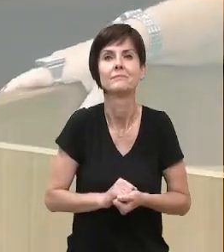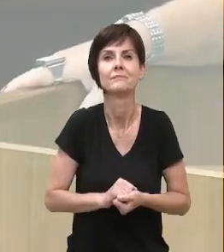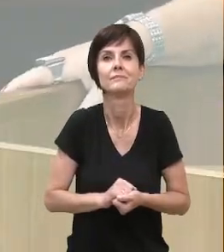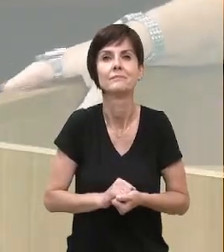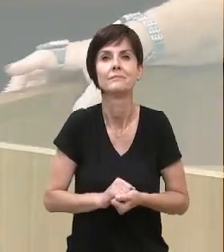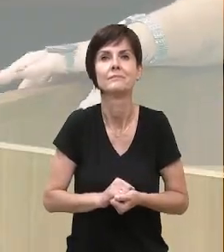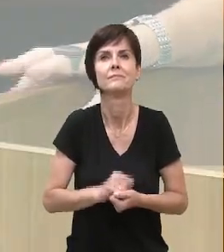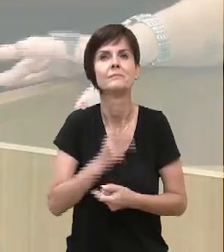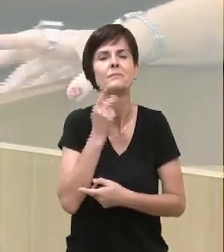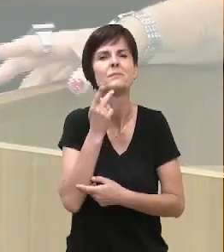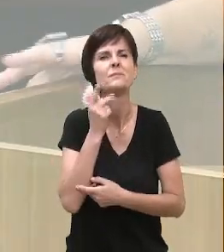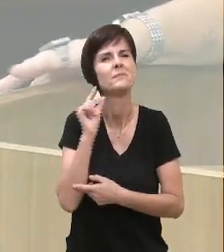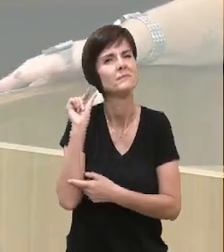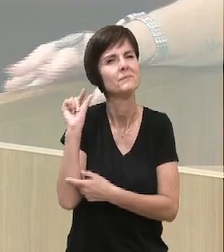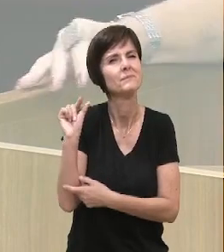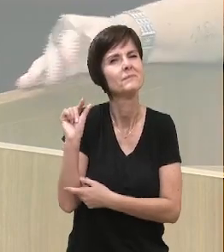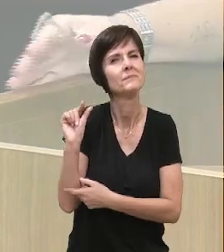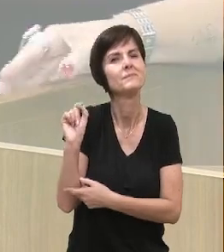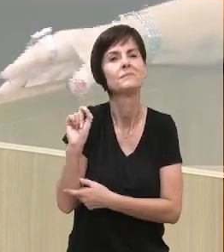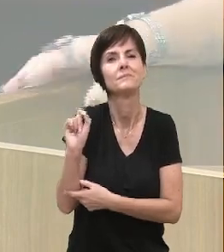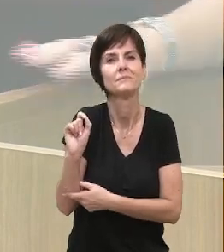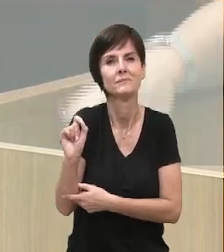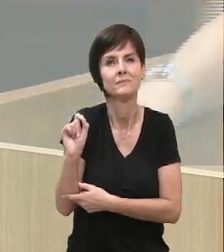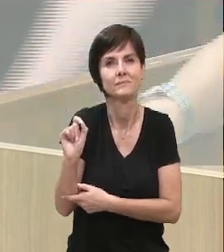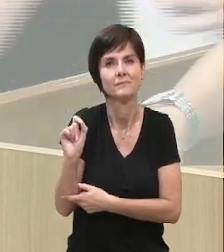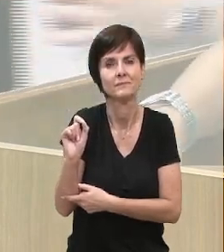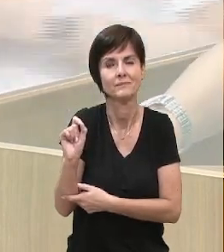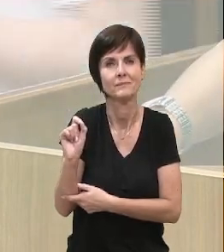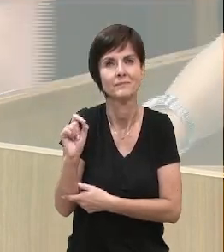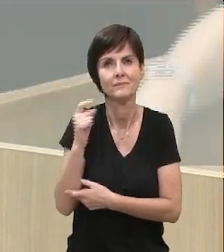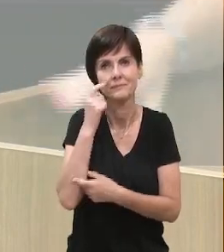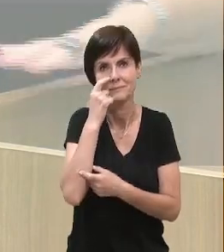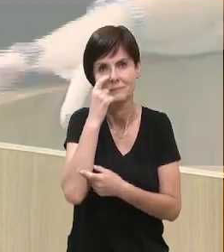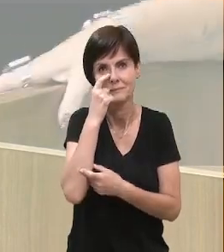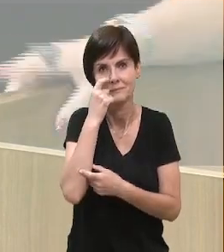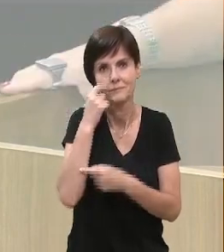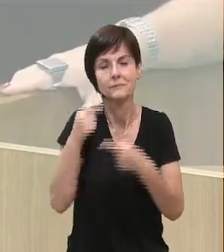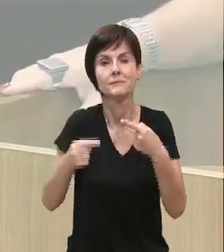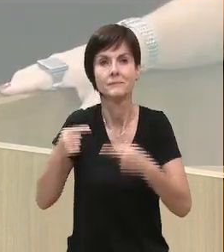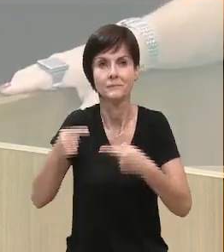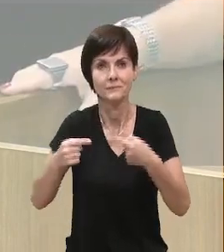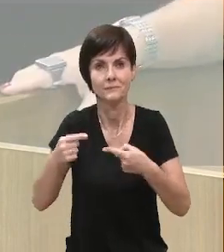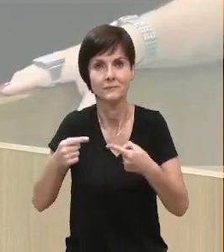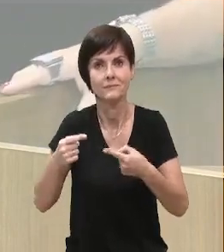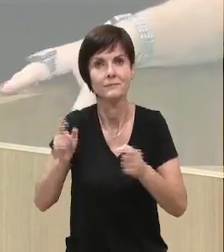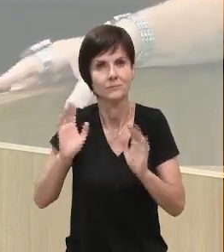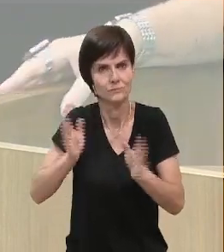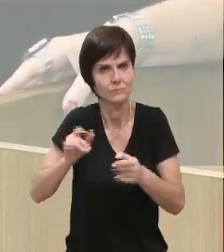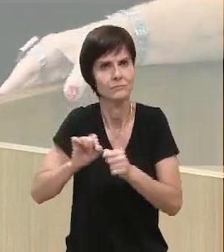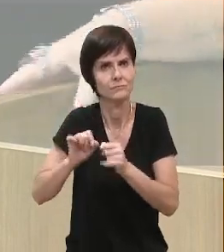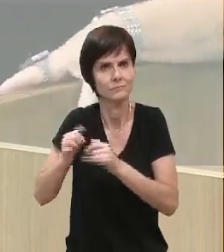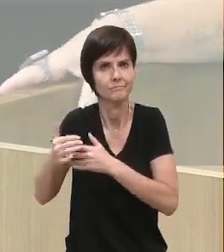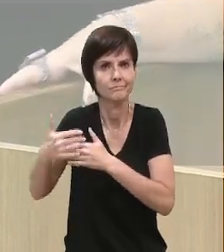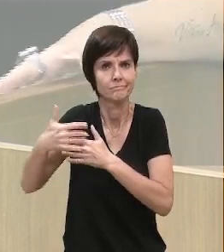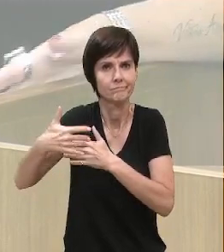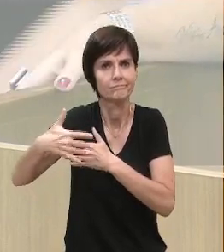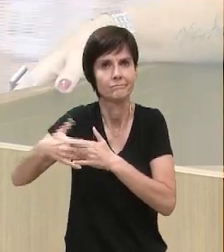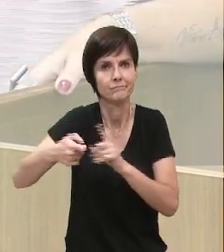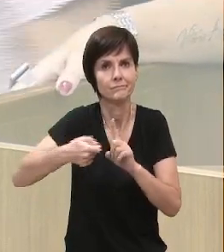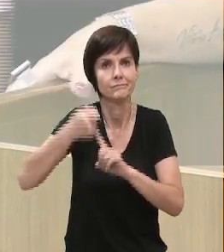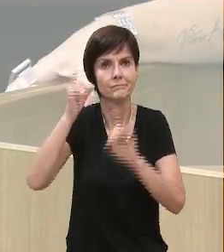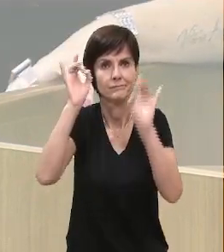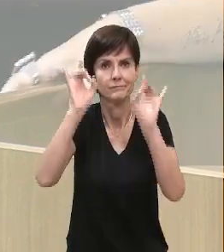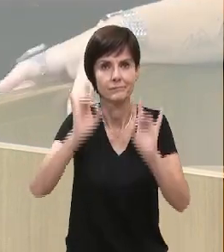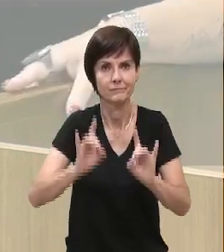Eu vou falar um pouco aqui, né, seguindo naquela discussão que a gente vem fazendo esse mês especial da questão